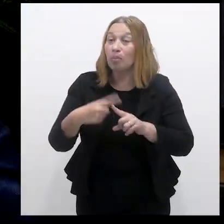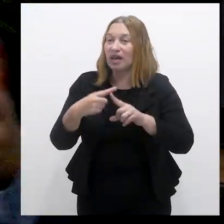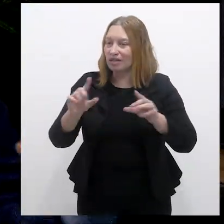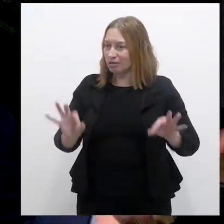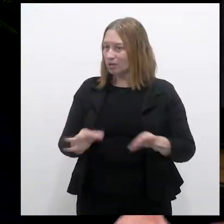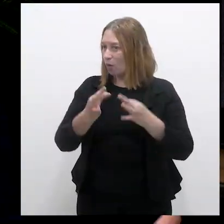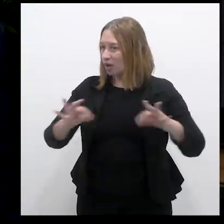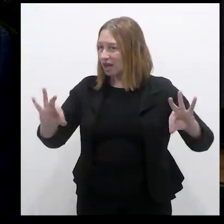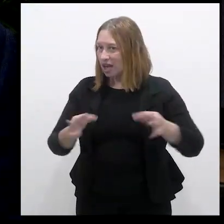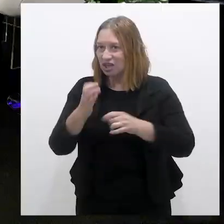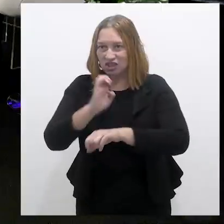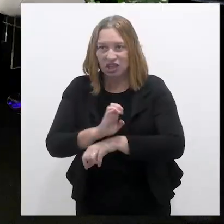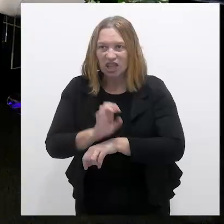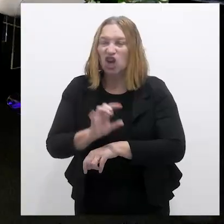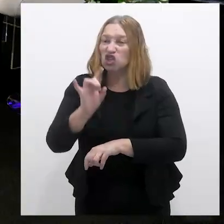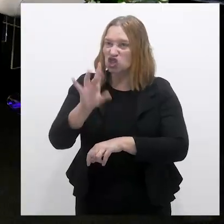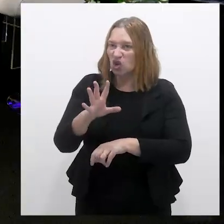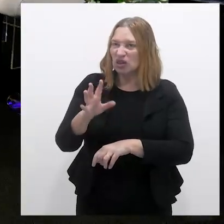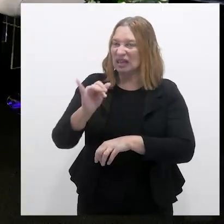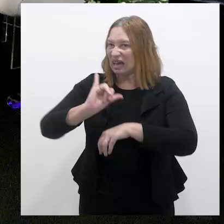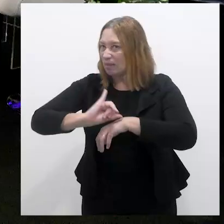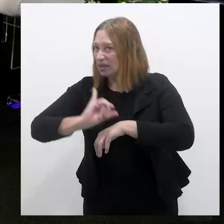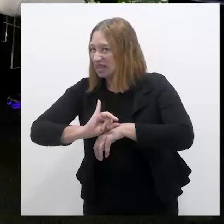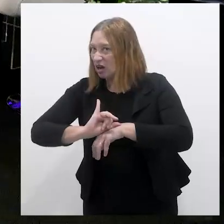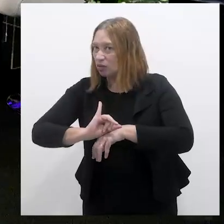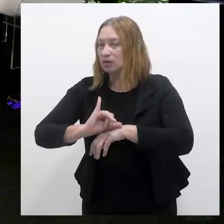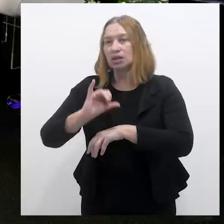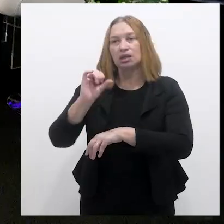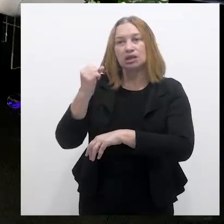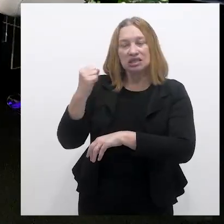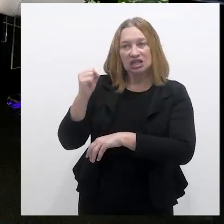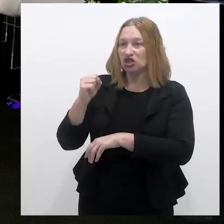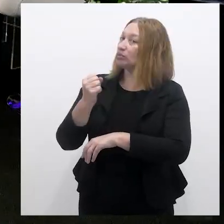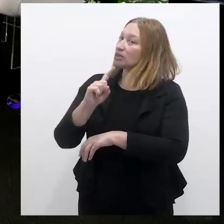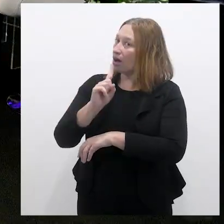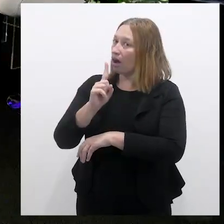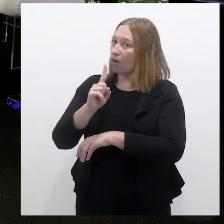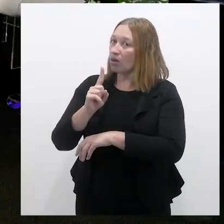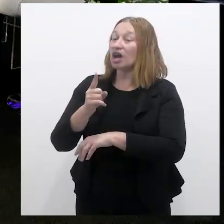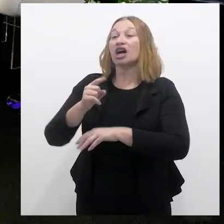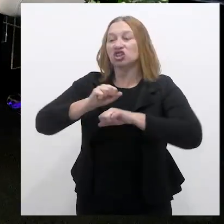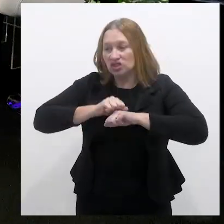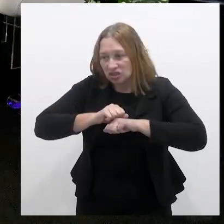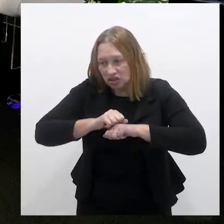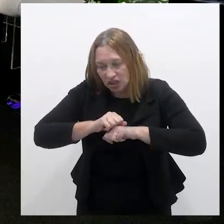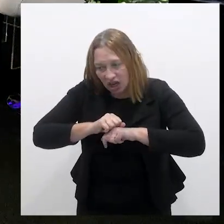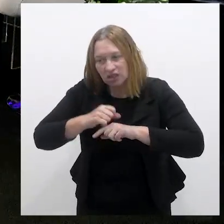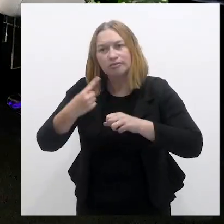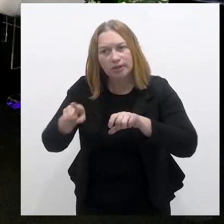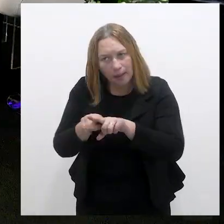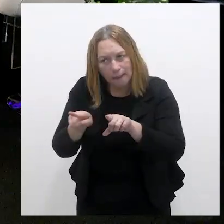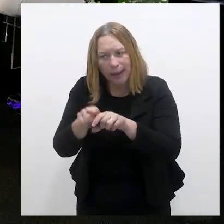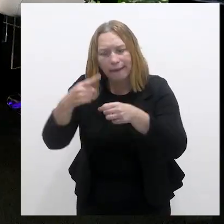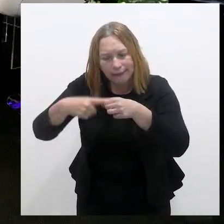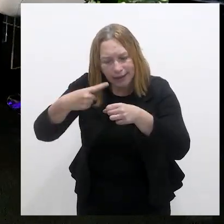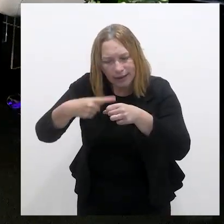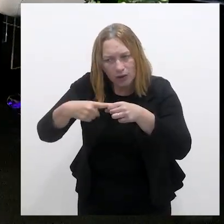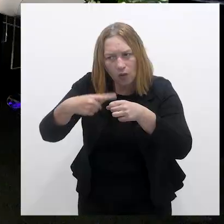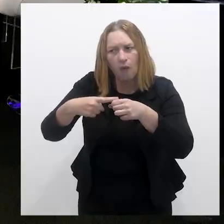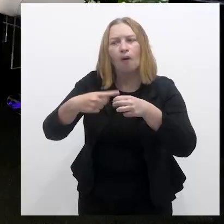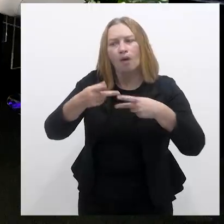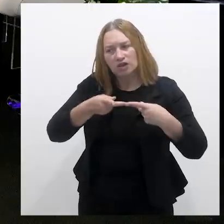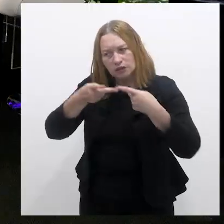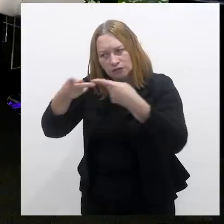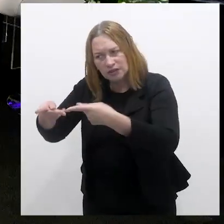orquestra é uma orquestra estadual, então a gente não faz concertos só na capital de Sergipe, a gente faz concertos pelo interior também. Isso é